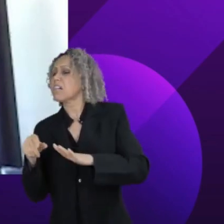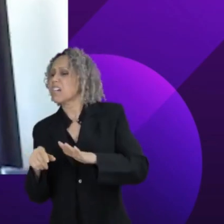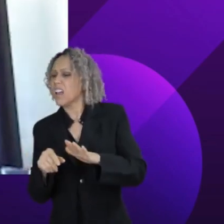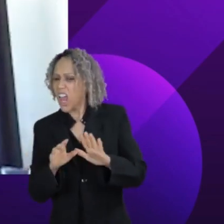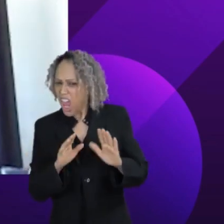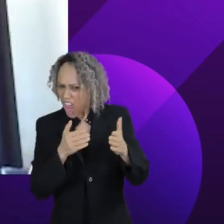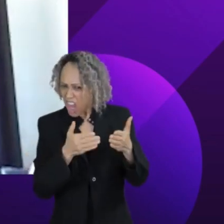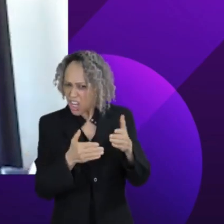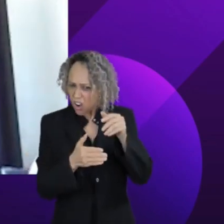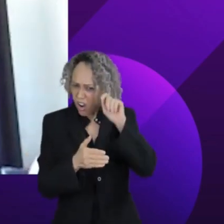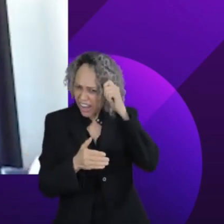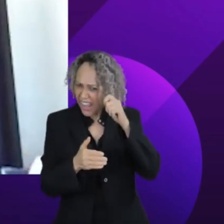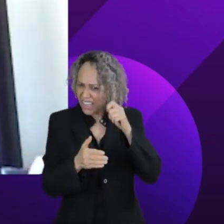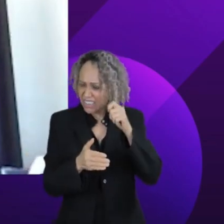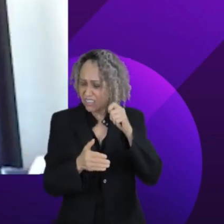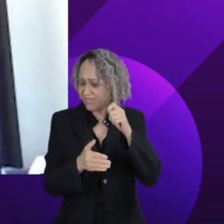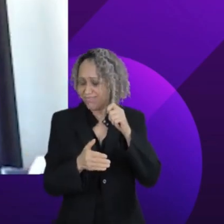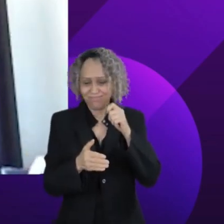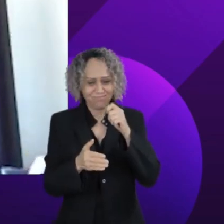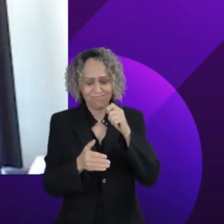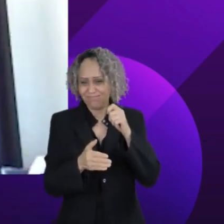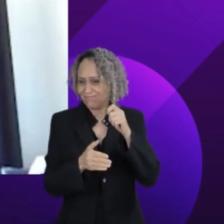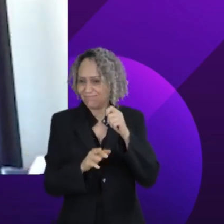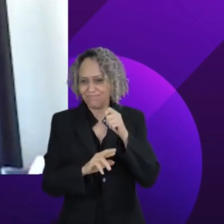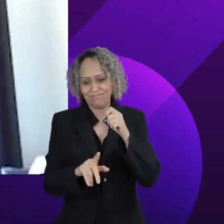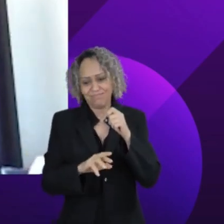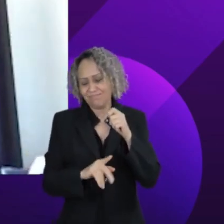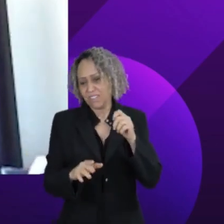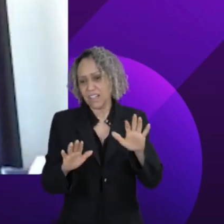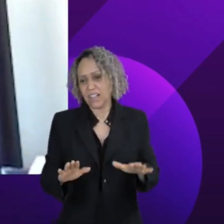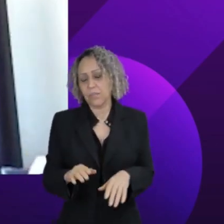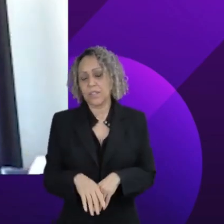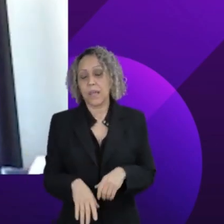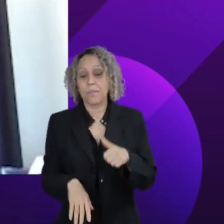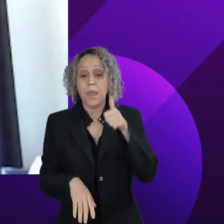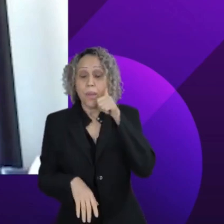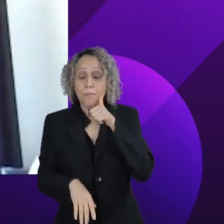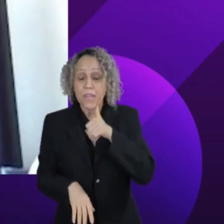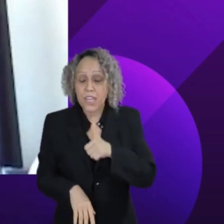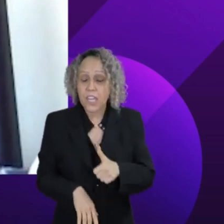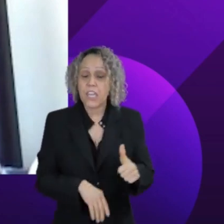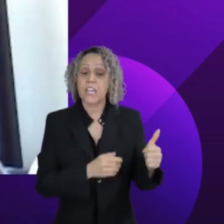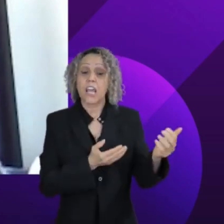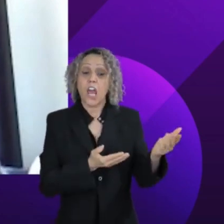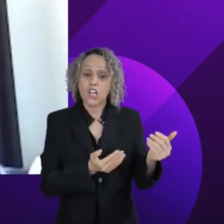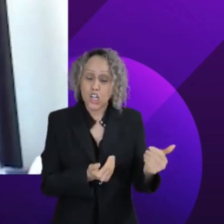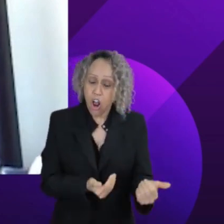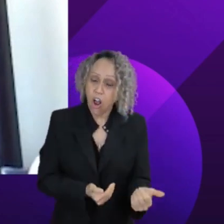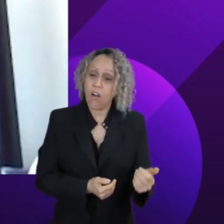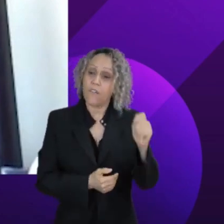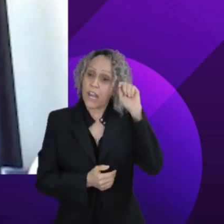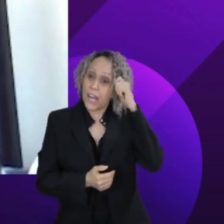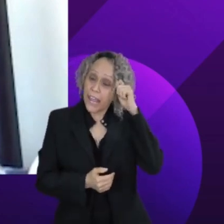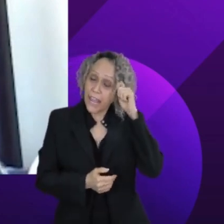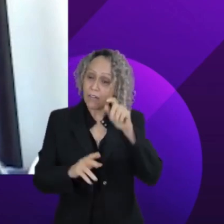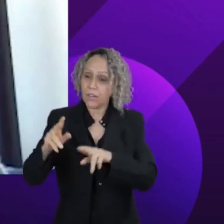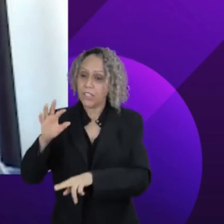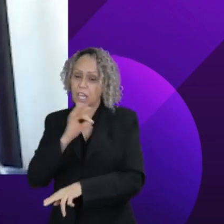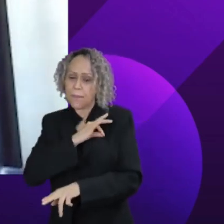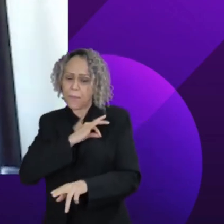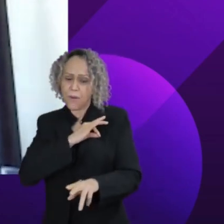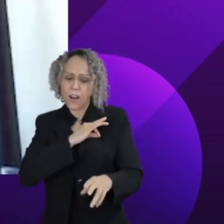policial contra pessoas negras. São meninas, jovens negros que são abordados injustamente pela polícia, que